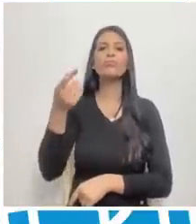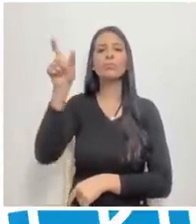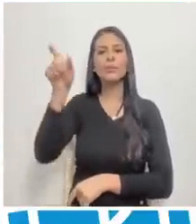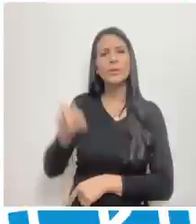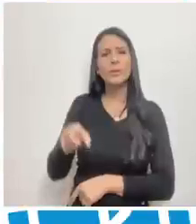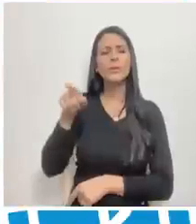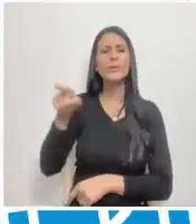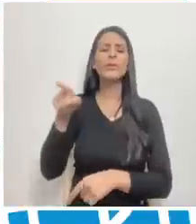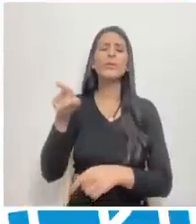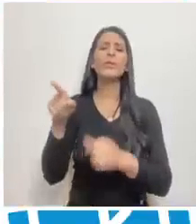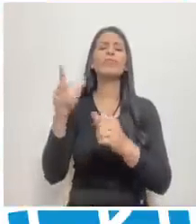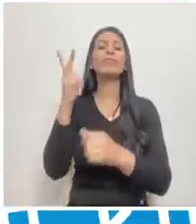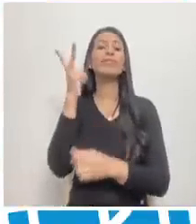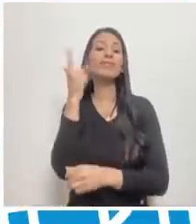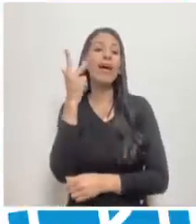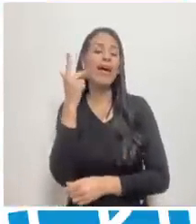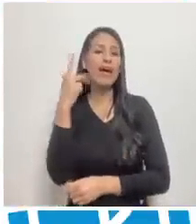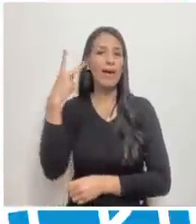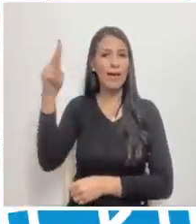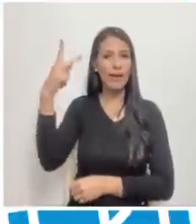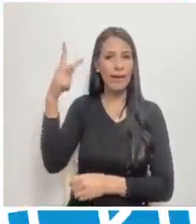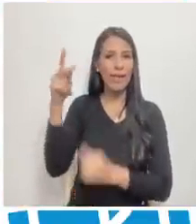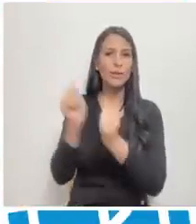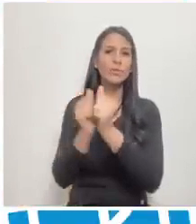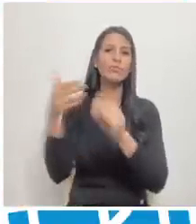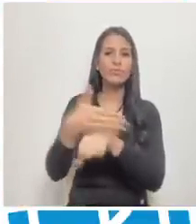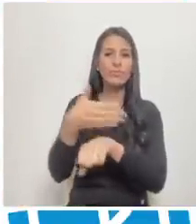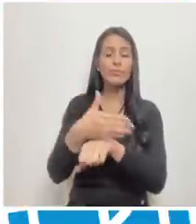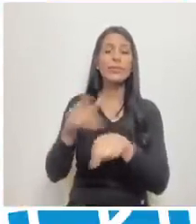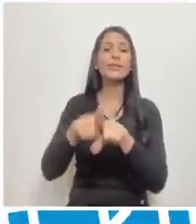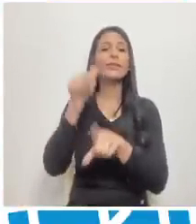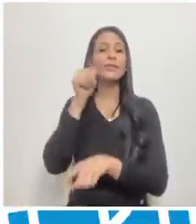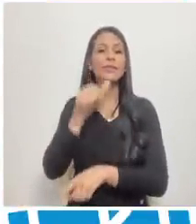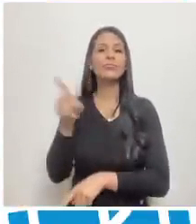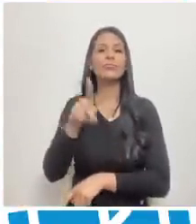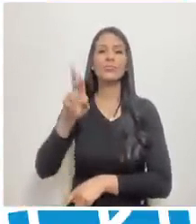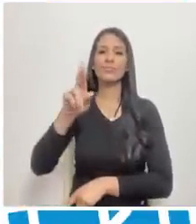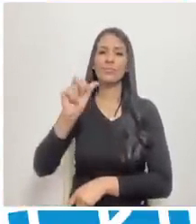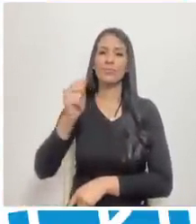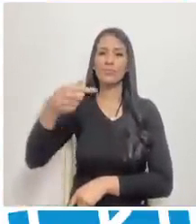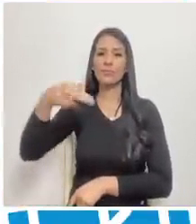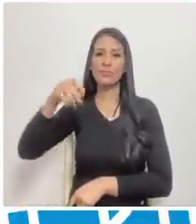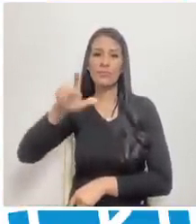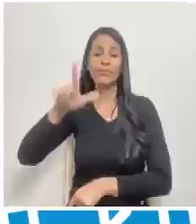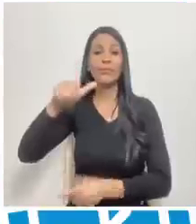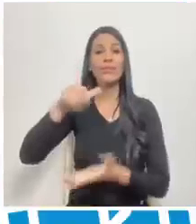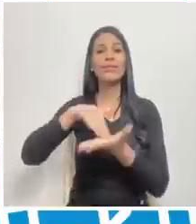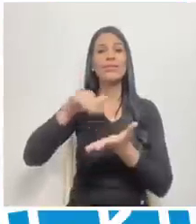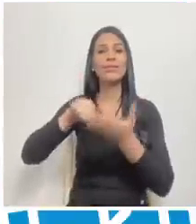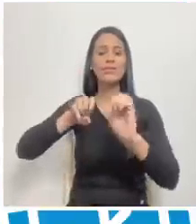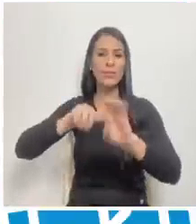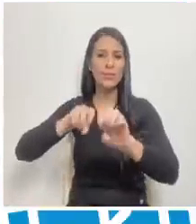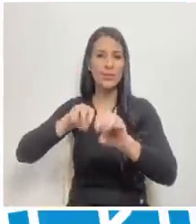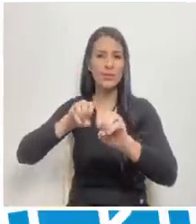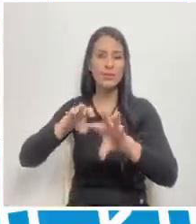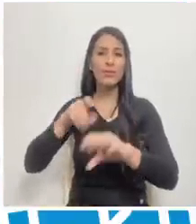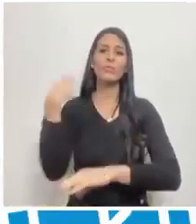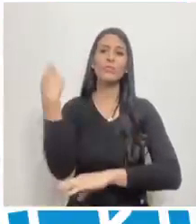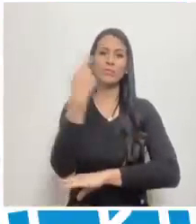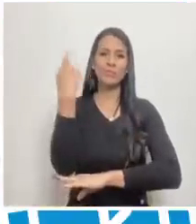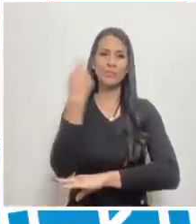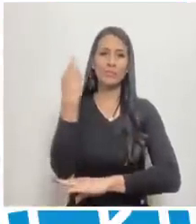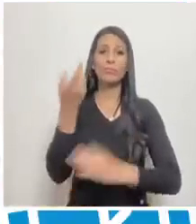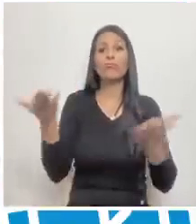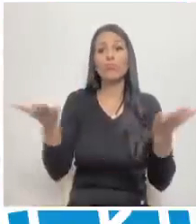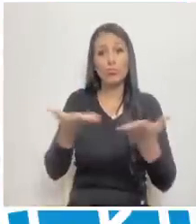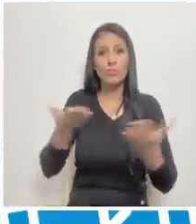Palhano, no Ceará, e a queridíssima professora Raquel Teixeira, secretária de Educação do Rio Grande do Sul, atualmente